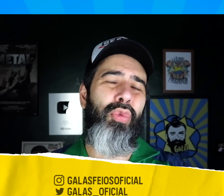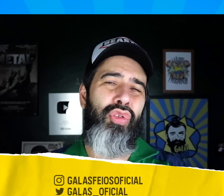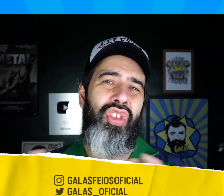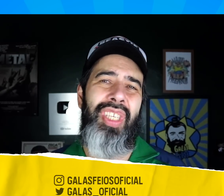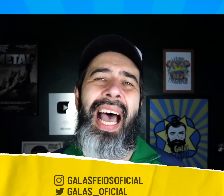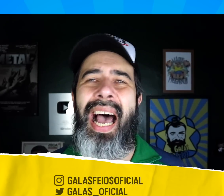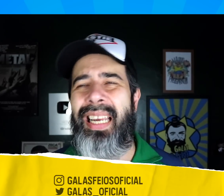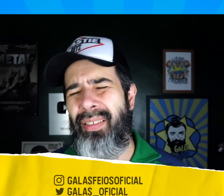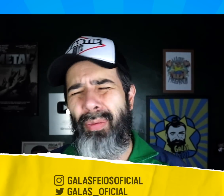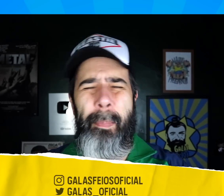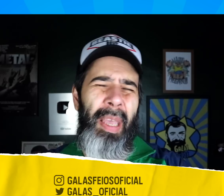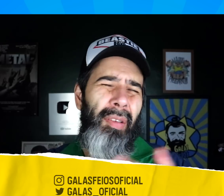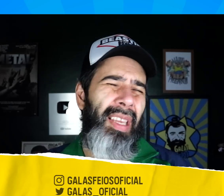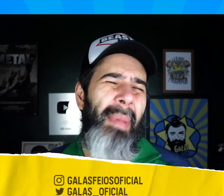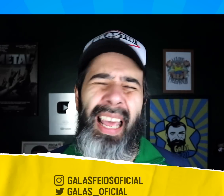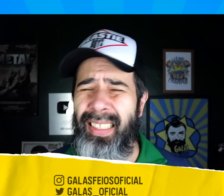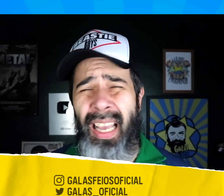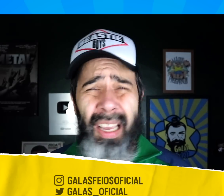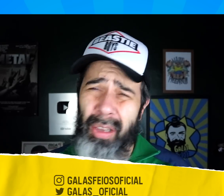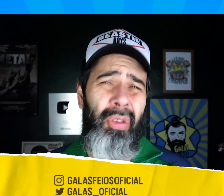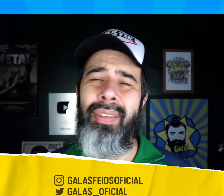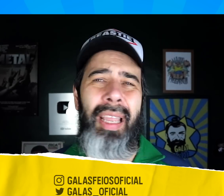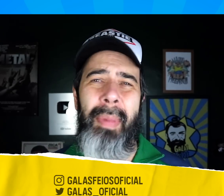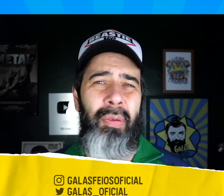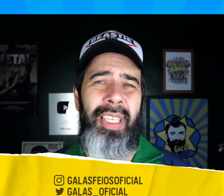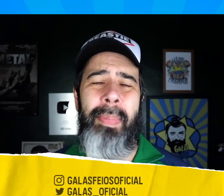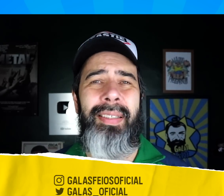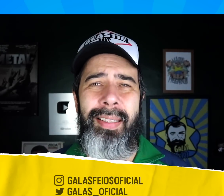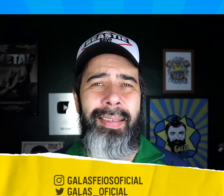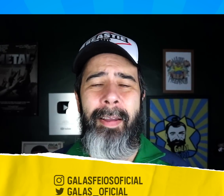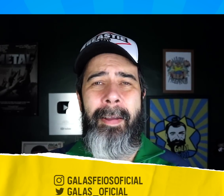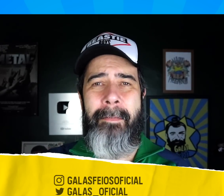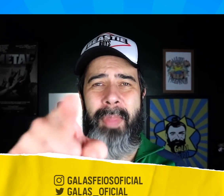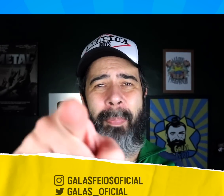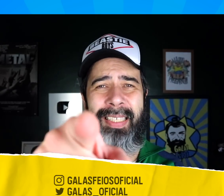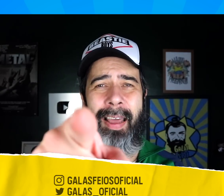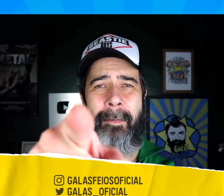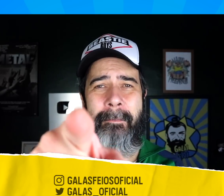Bolsonaro, no Salles, no Pedro Guimarães, eu só tenho uma coisa pra te dizer. Não passaram.